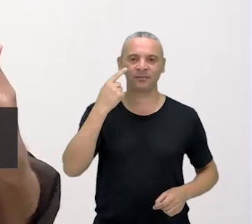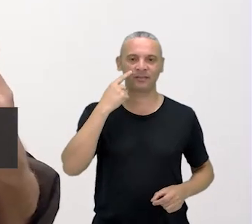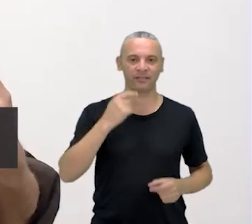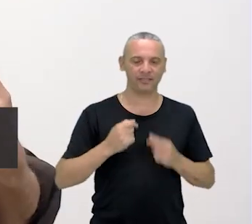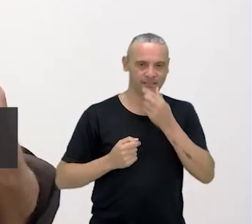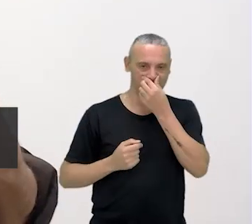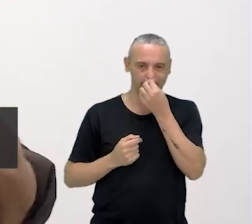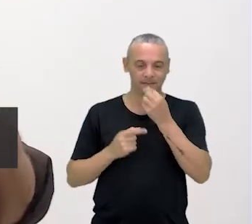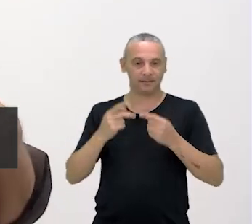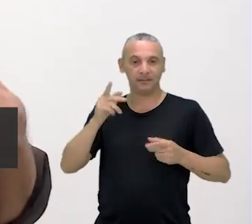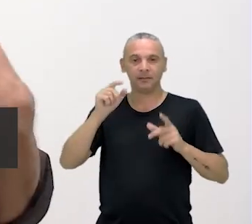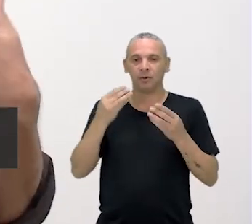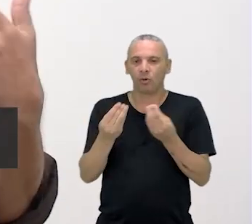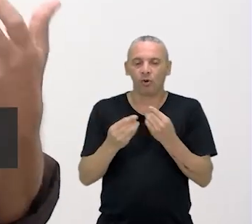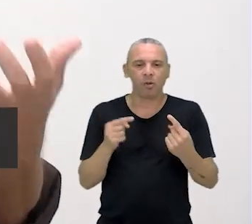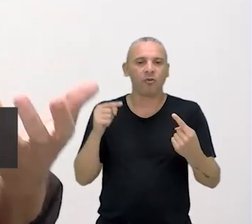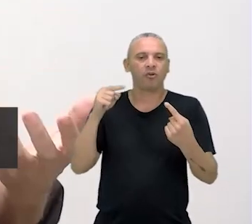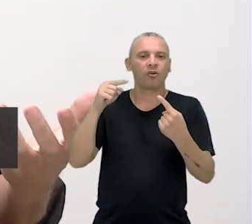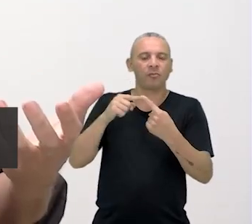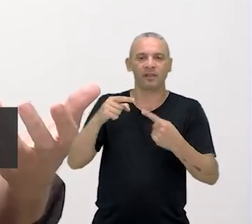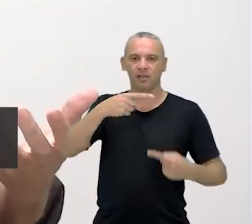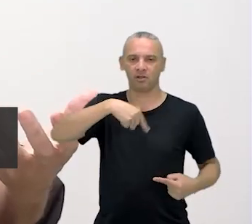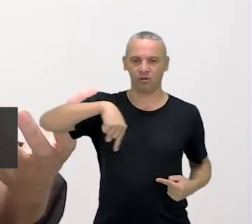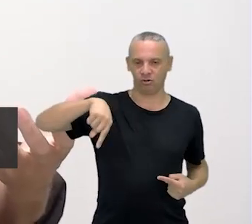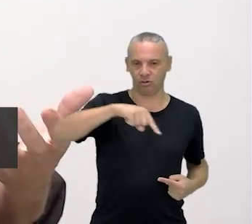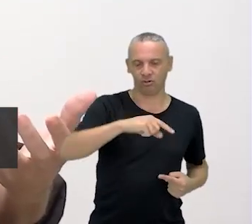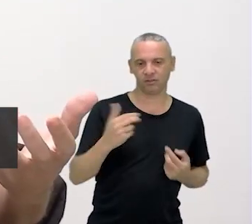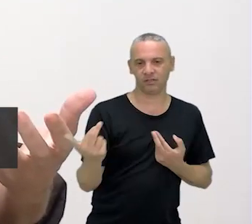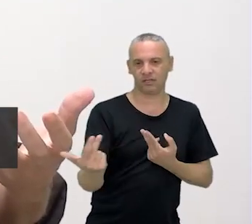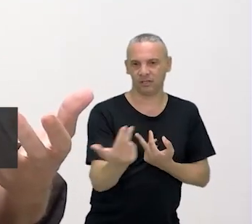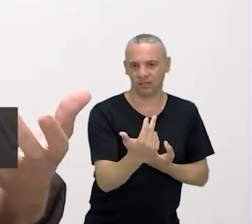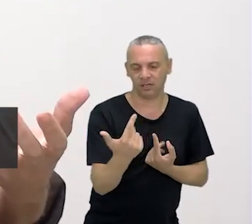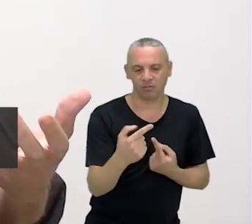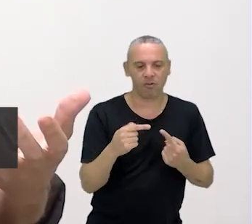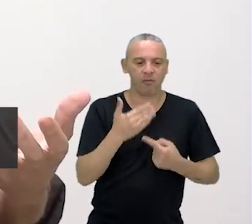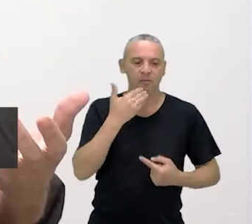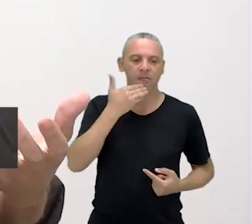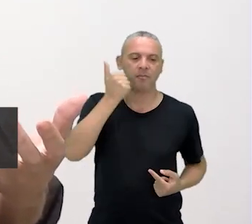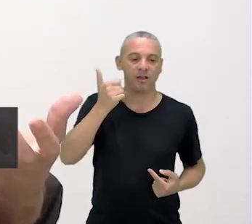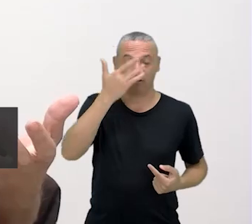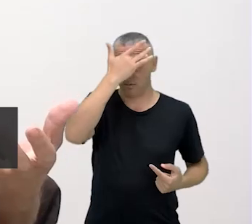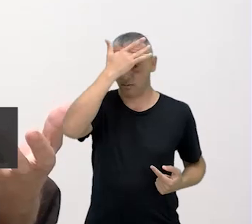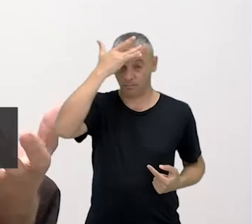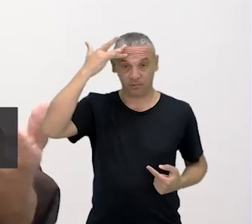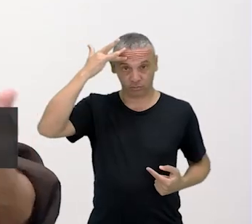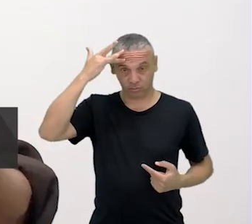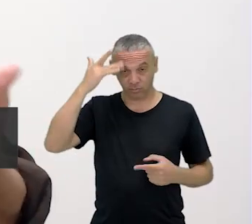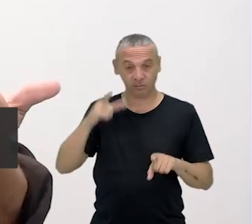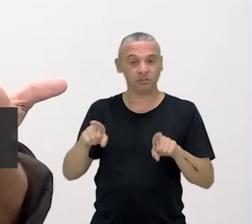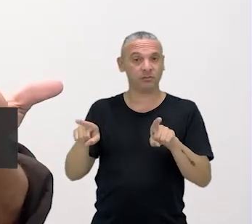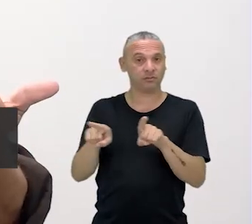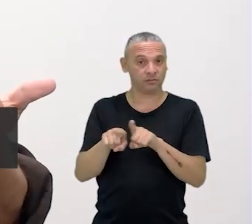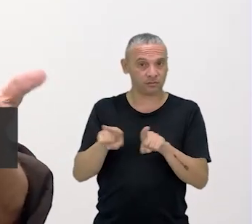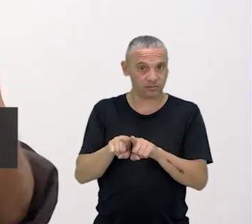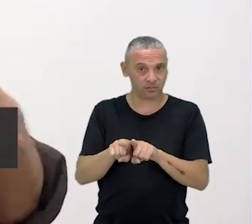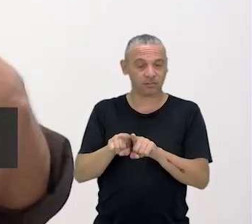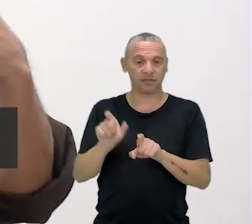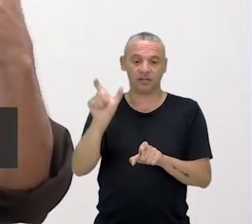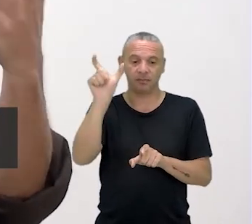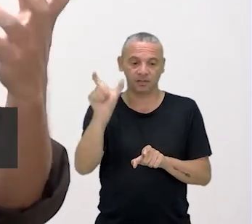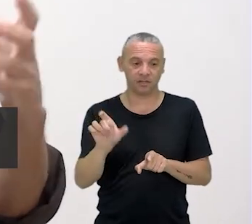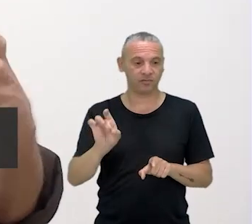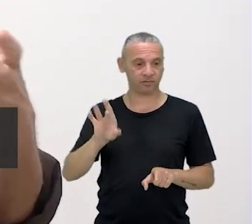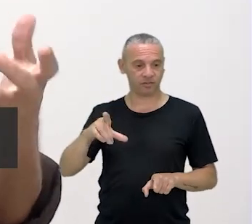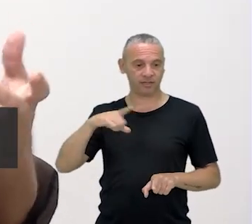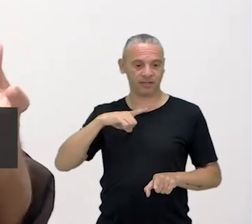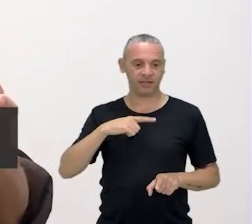e pensar até que ponto nós também precisamos melhorar como pessoas do que apenas os personagens